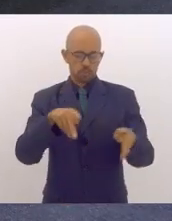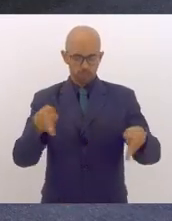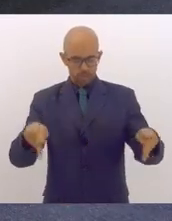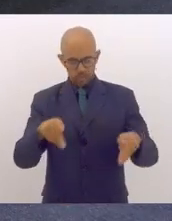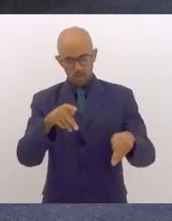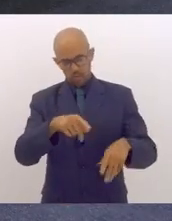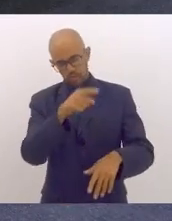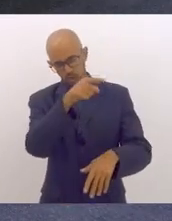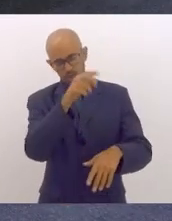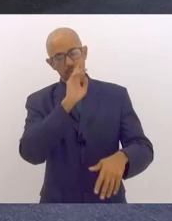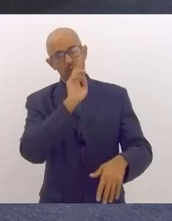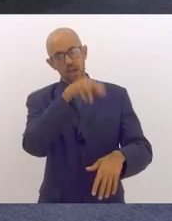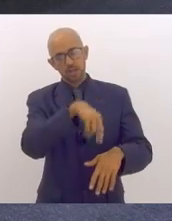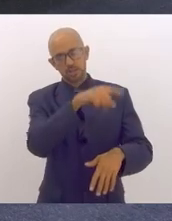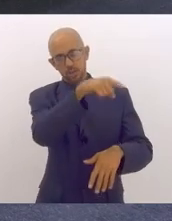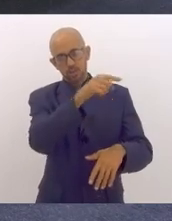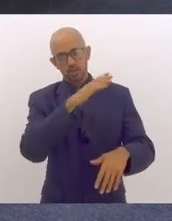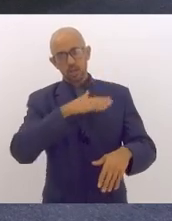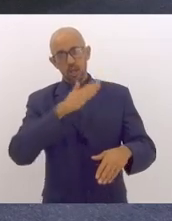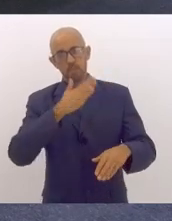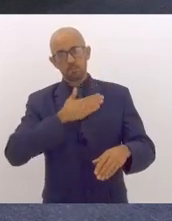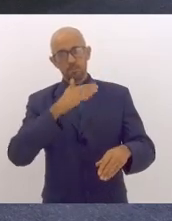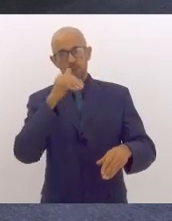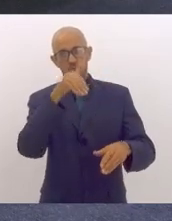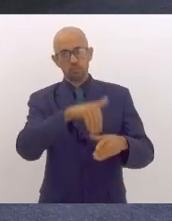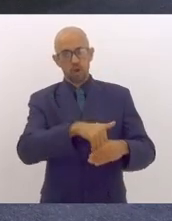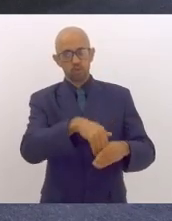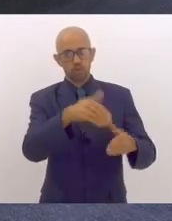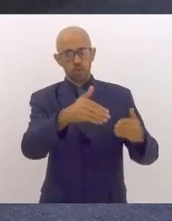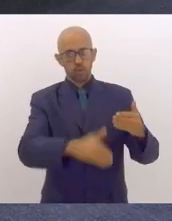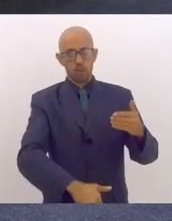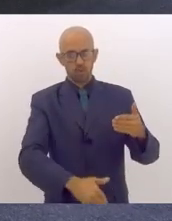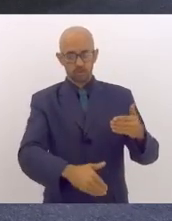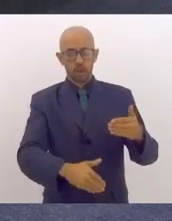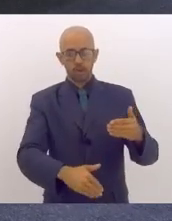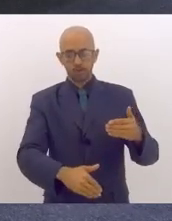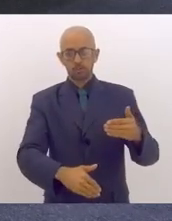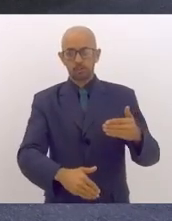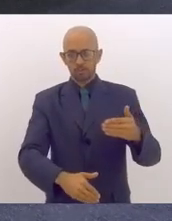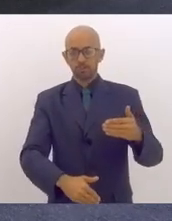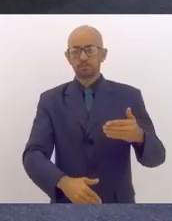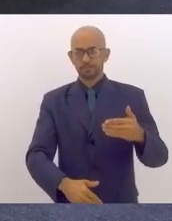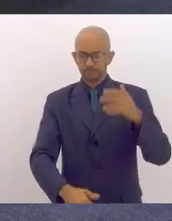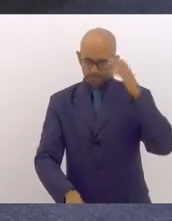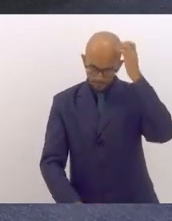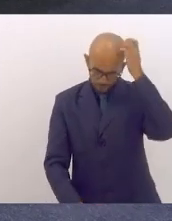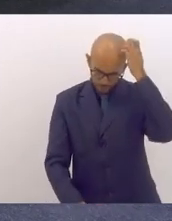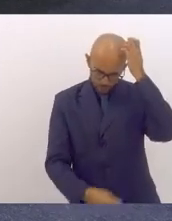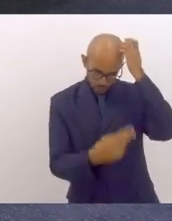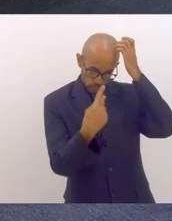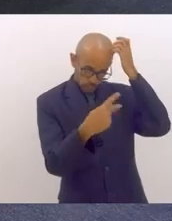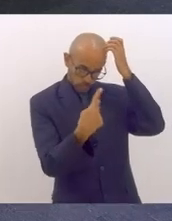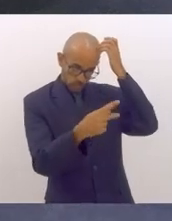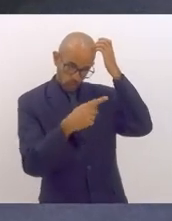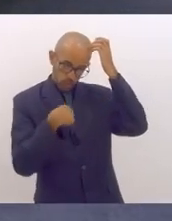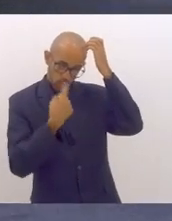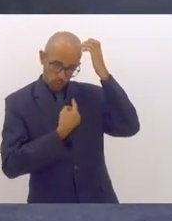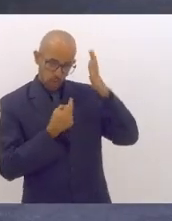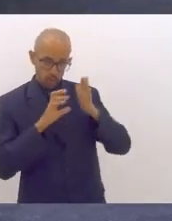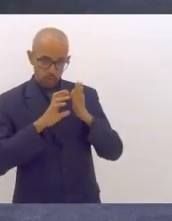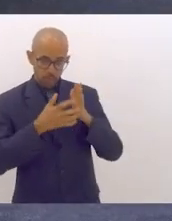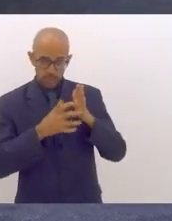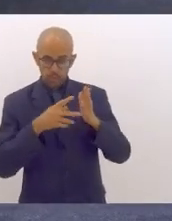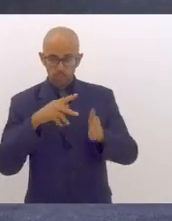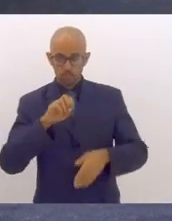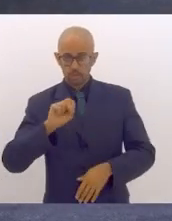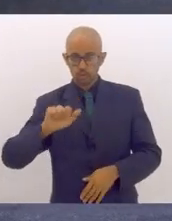de razão e terá o voto contra o veto dado ao projeto de Vossa Excelência da nossa bancada do PSOL,